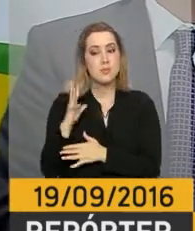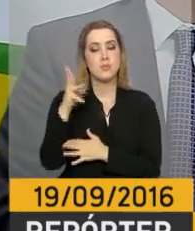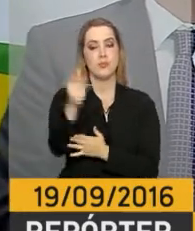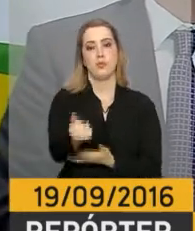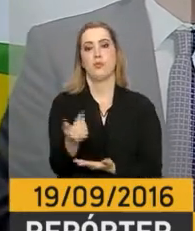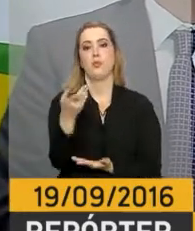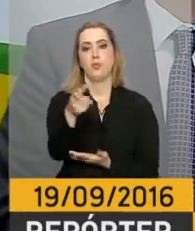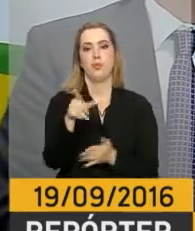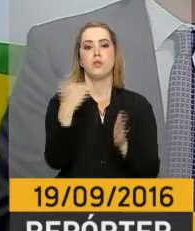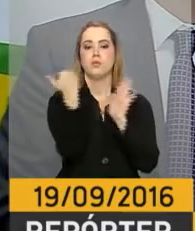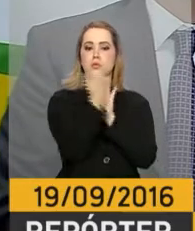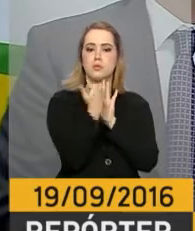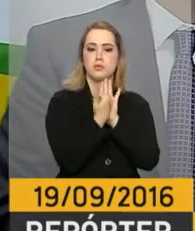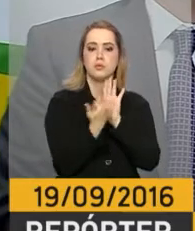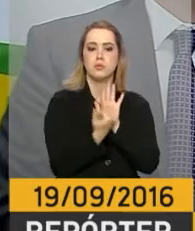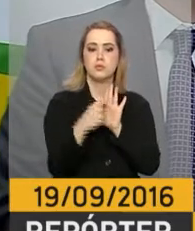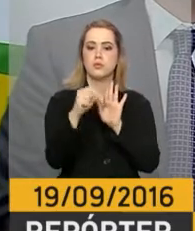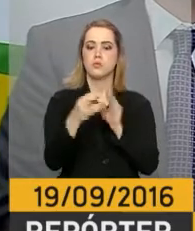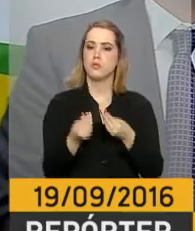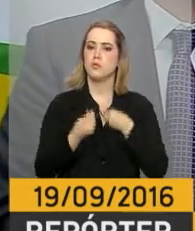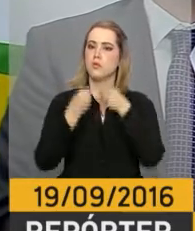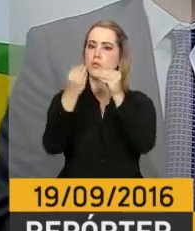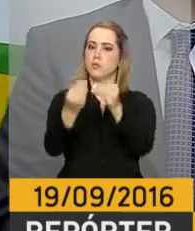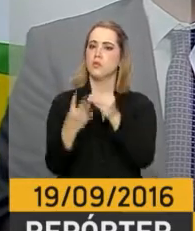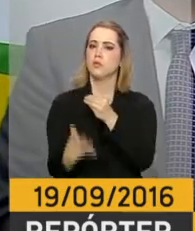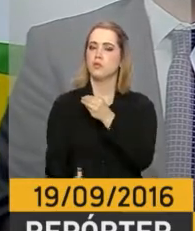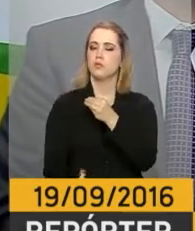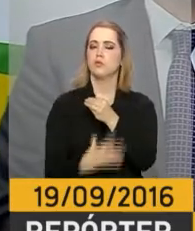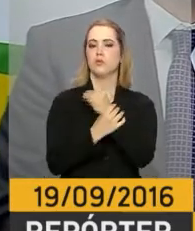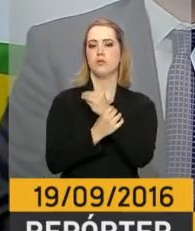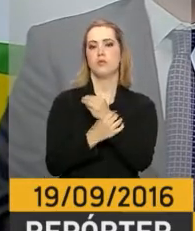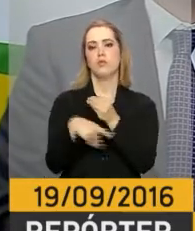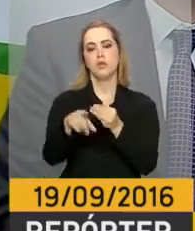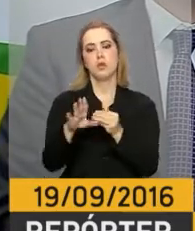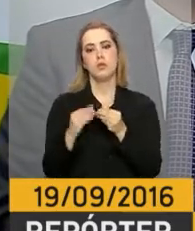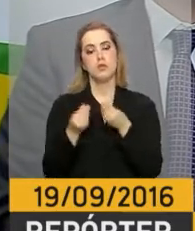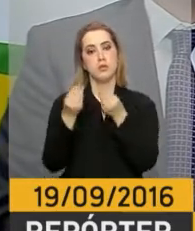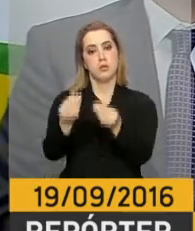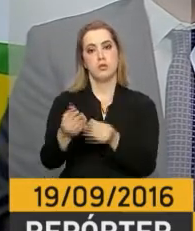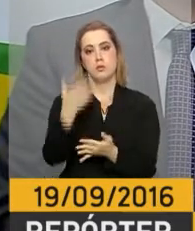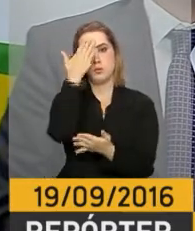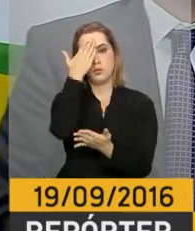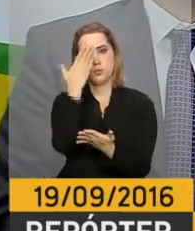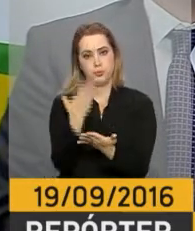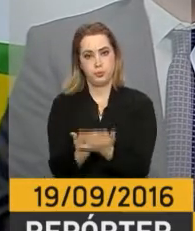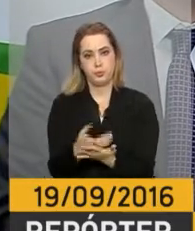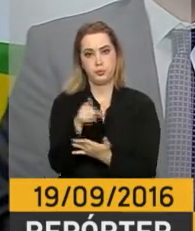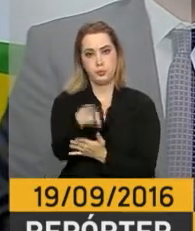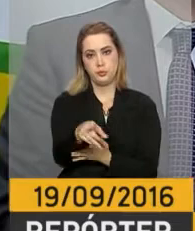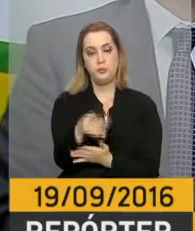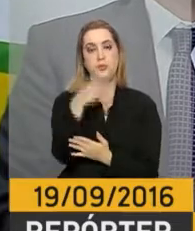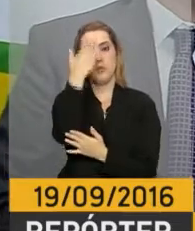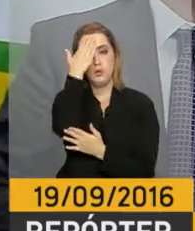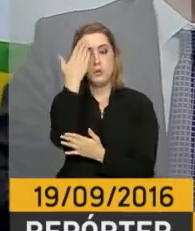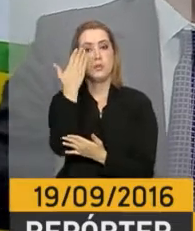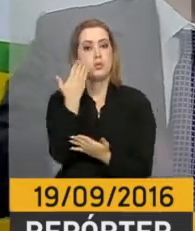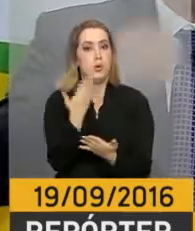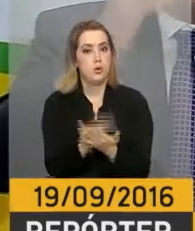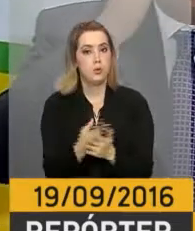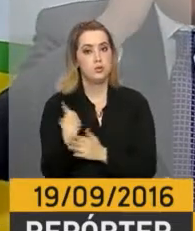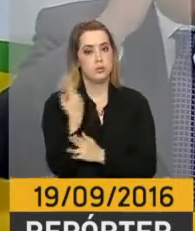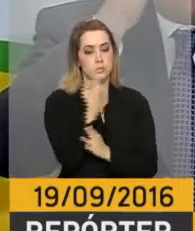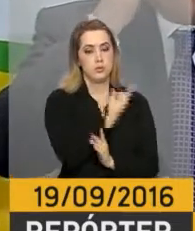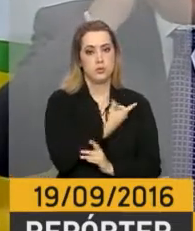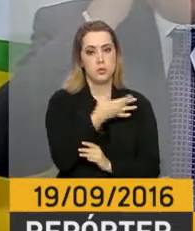Ou seja, são medidas que darão segurança, darão confiança. E a confiança,